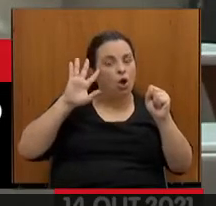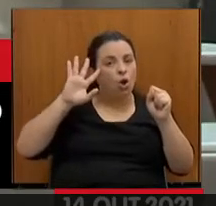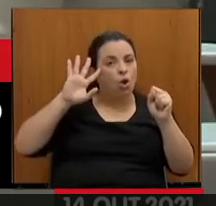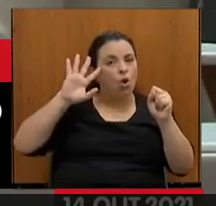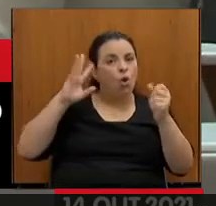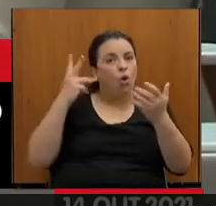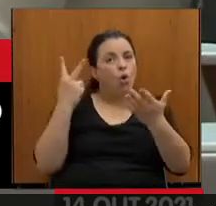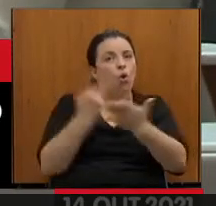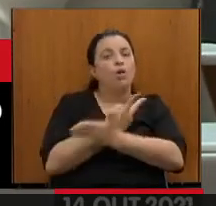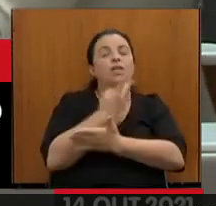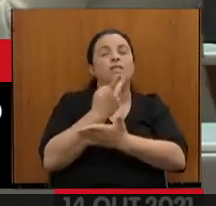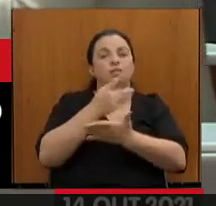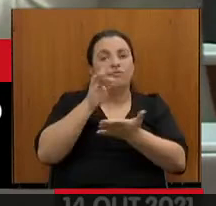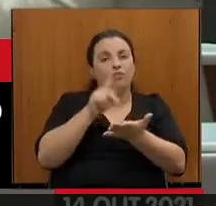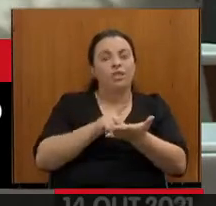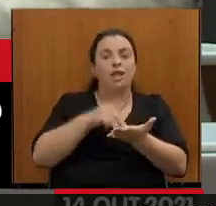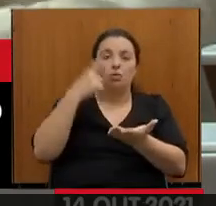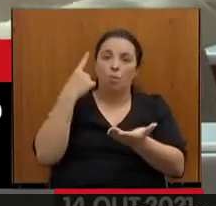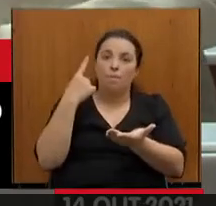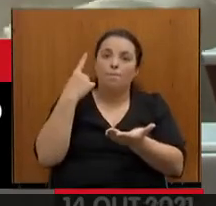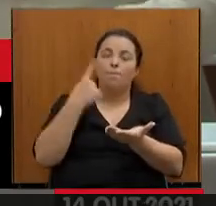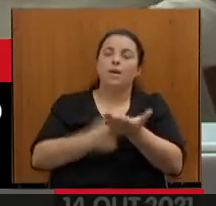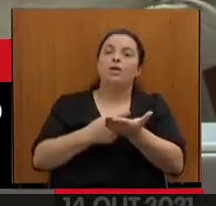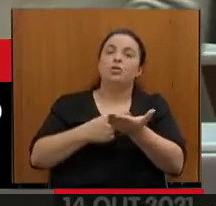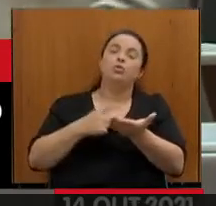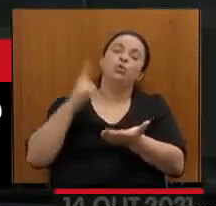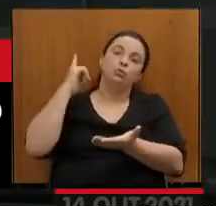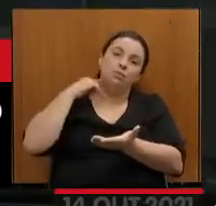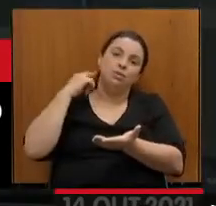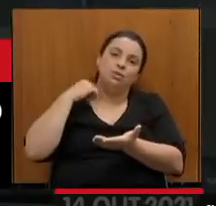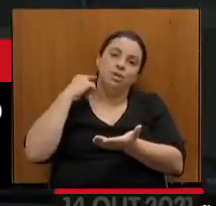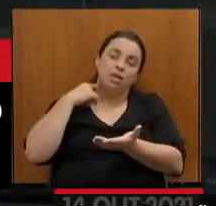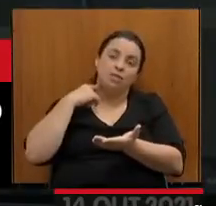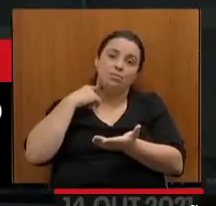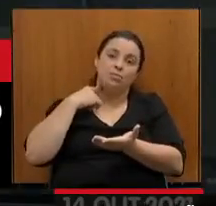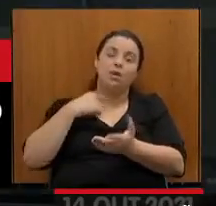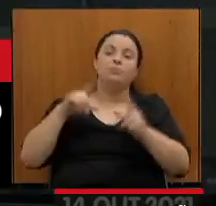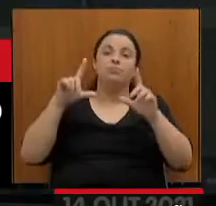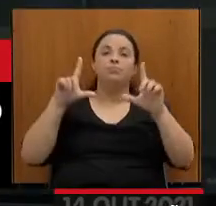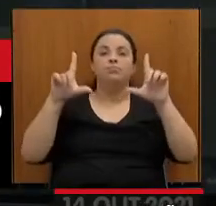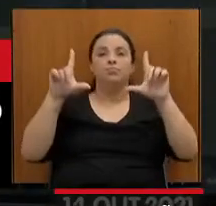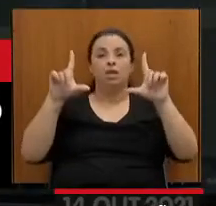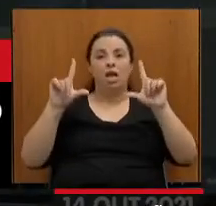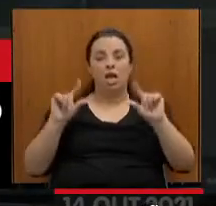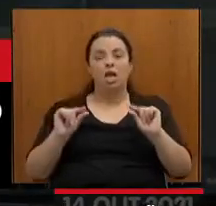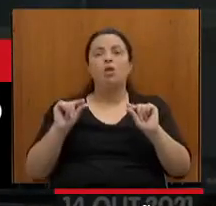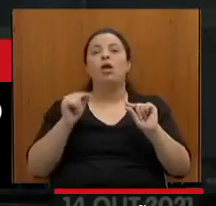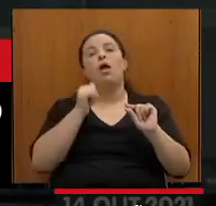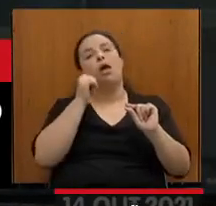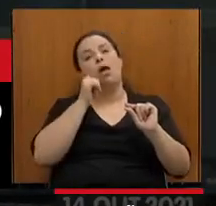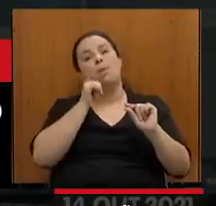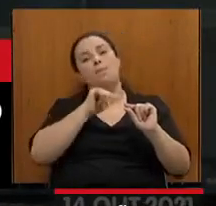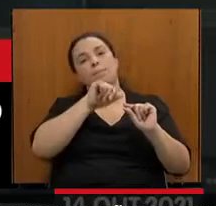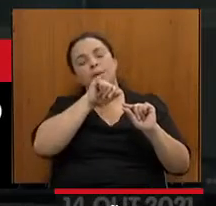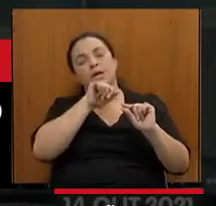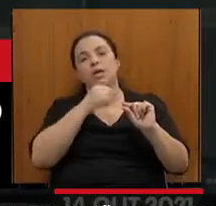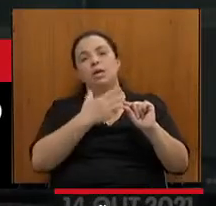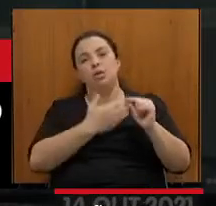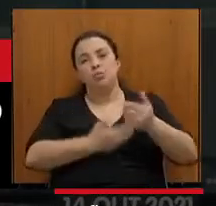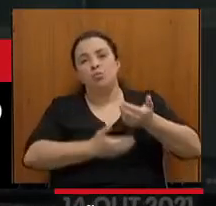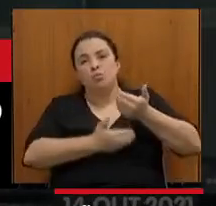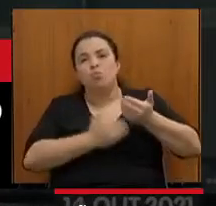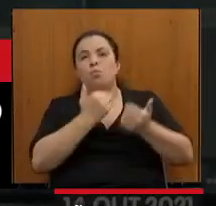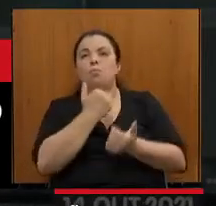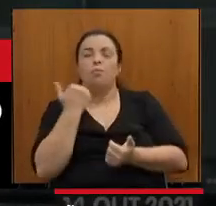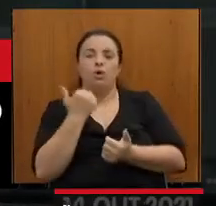da Mortalidade Materna e Infantil. E nós começamos já a nossa atuação... Como é que eu